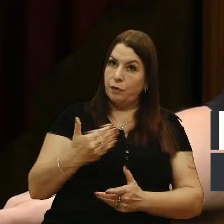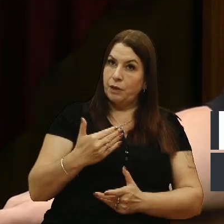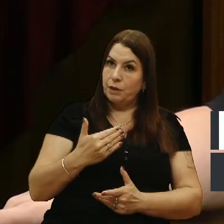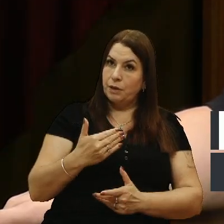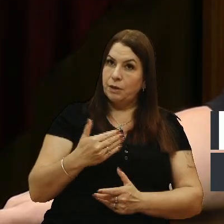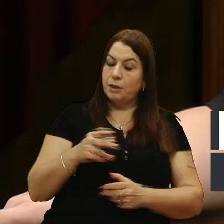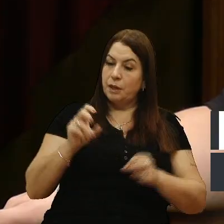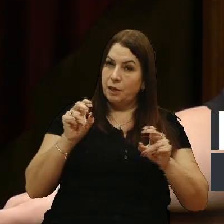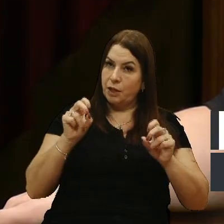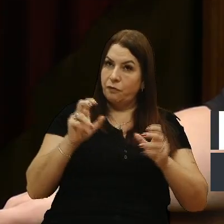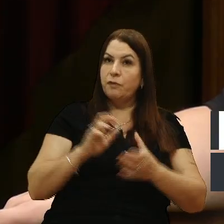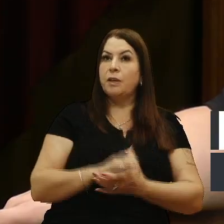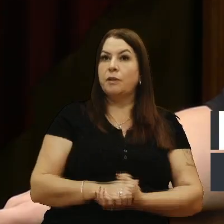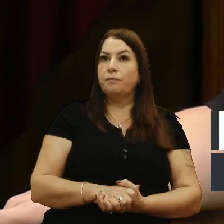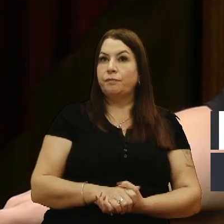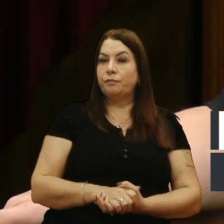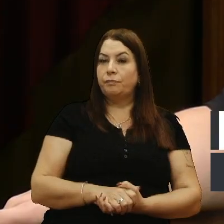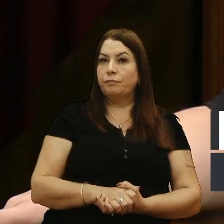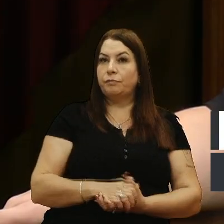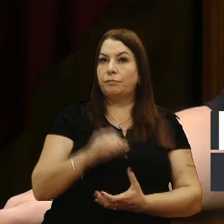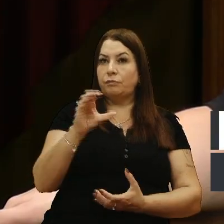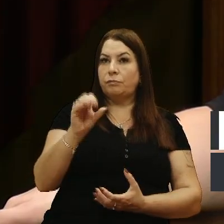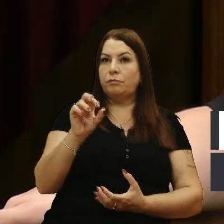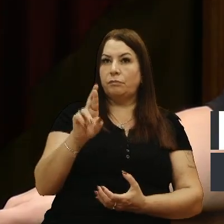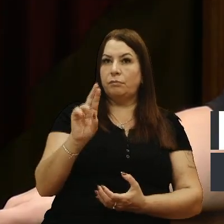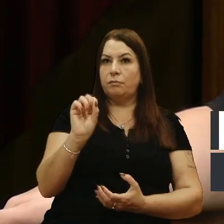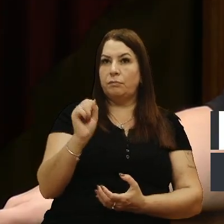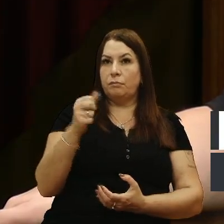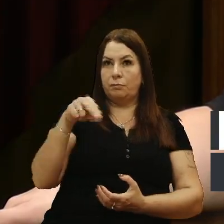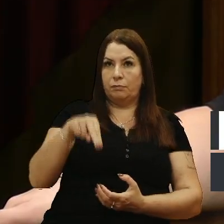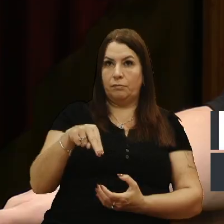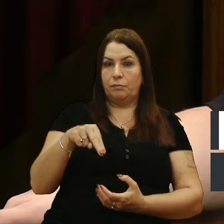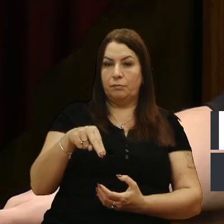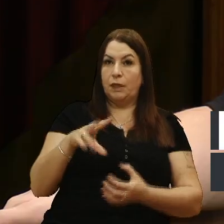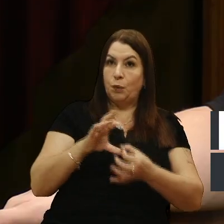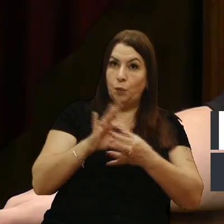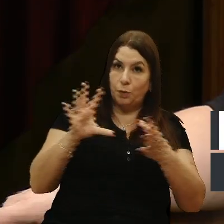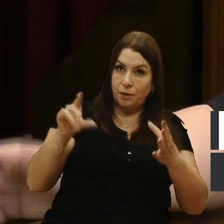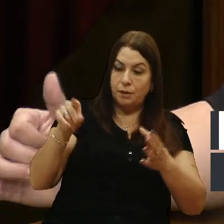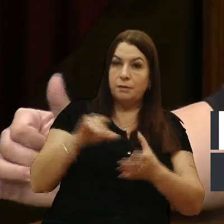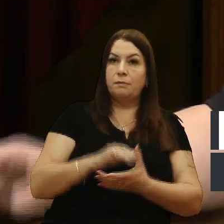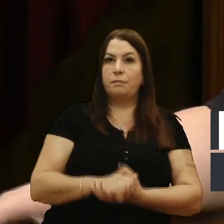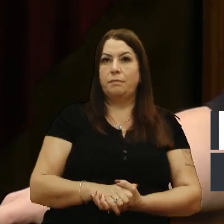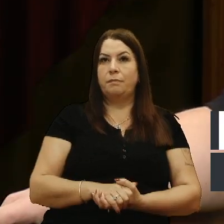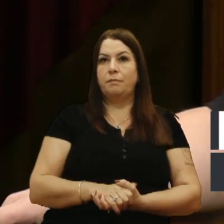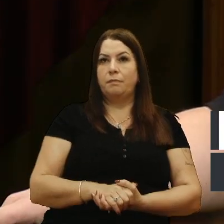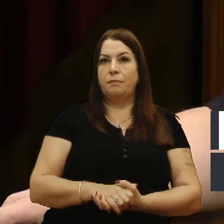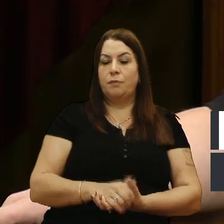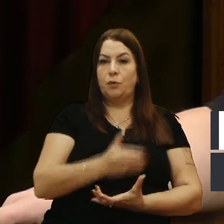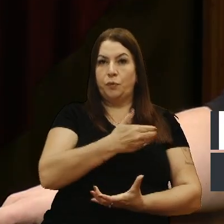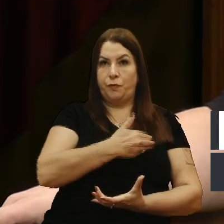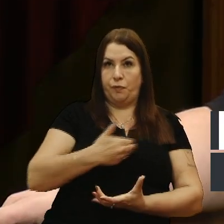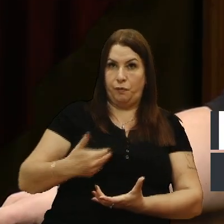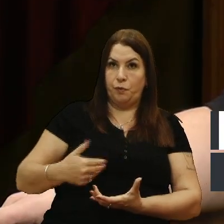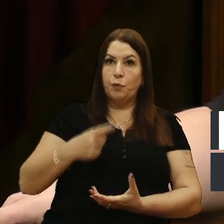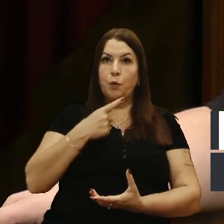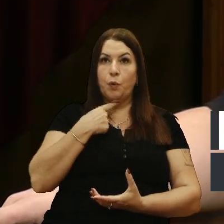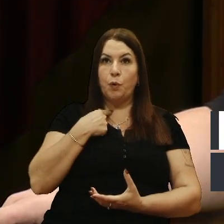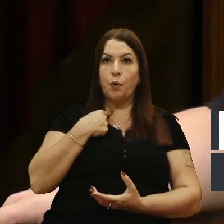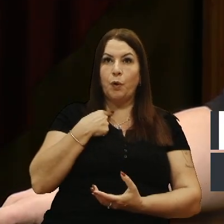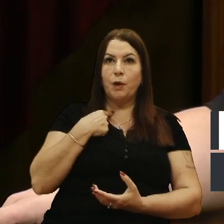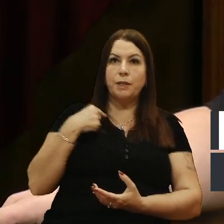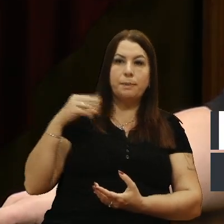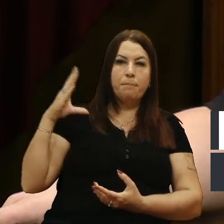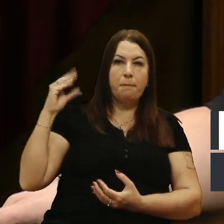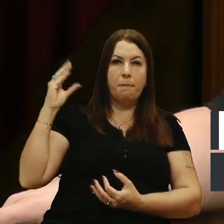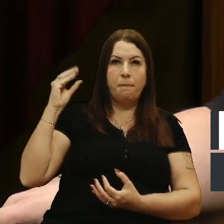à privatização da Corsan e autorizar o senhor governador, que gosta de vir papagaiar